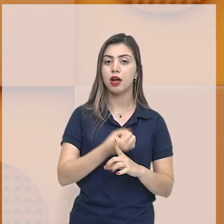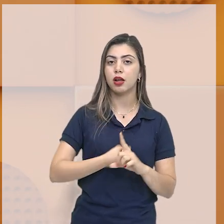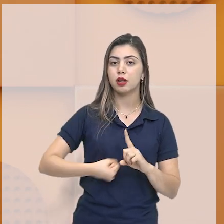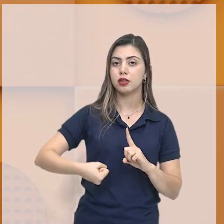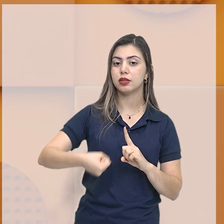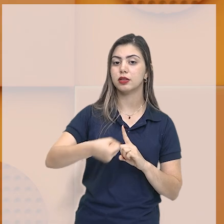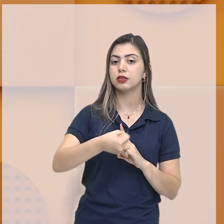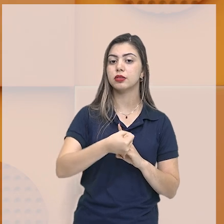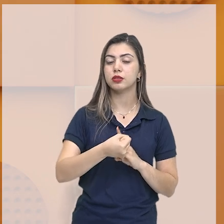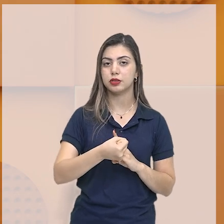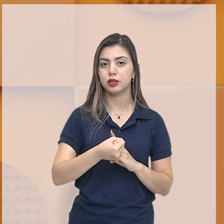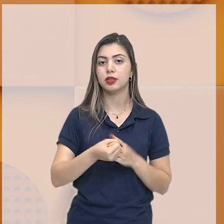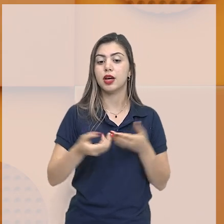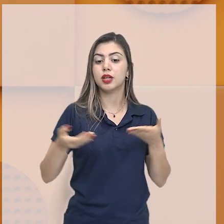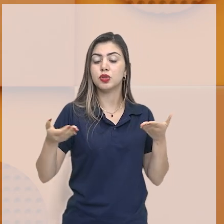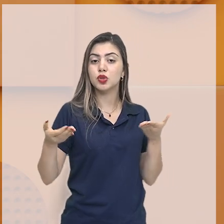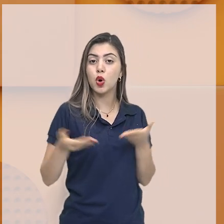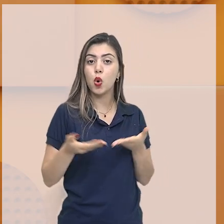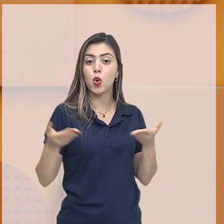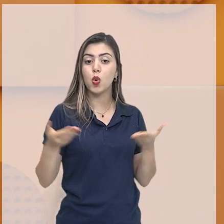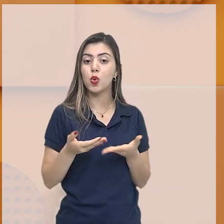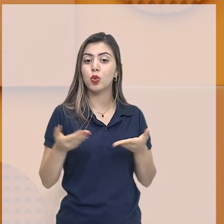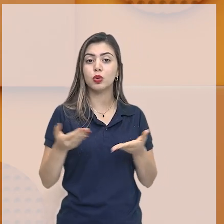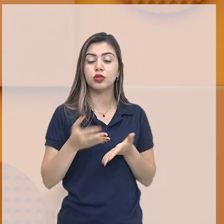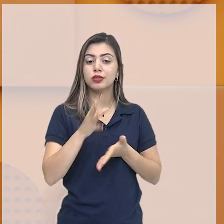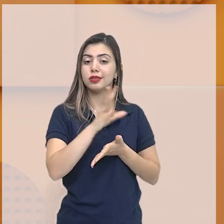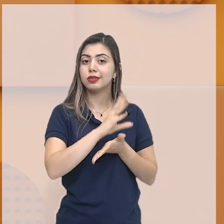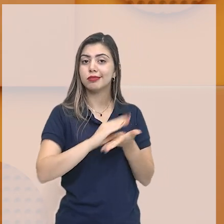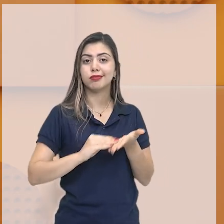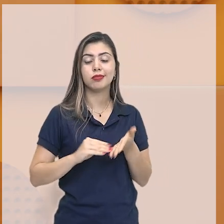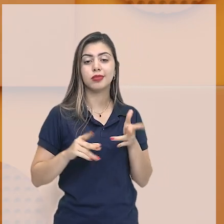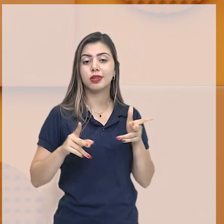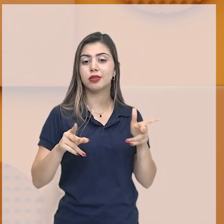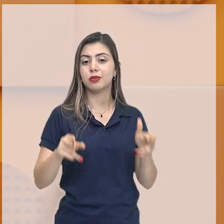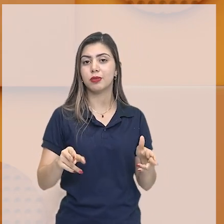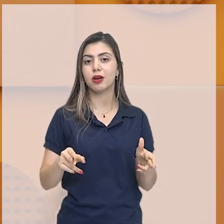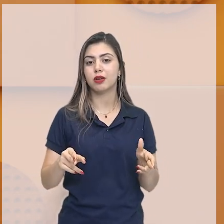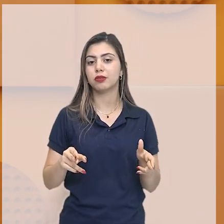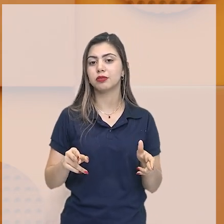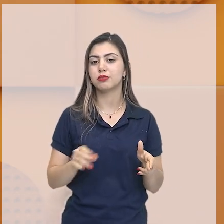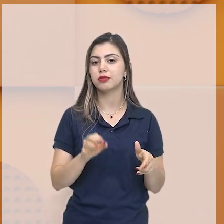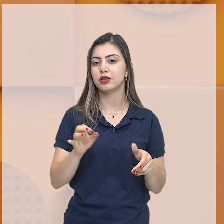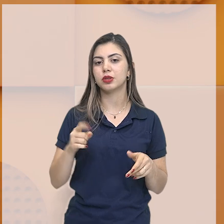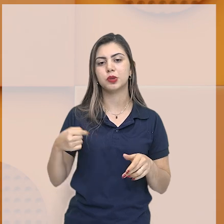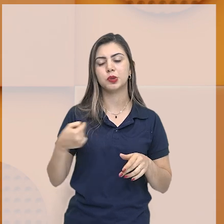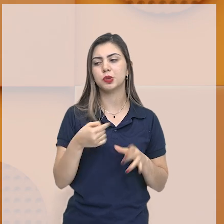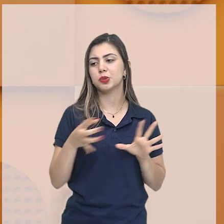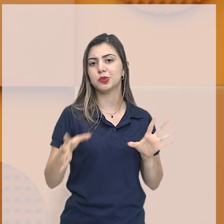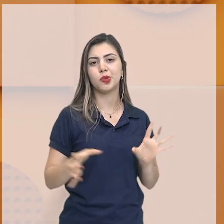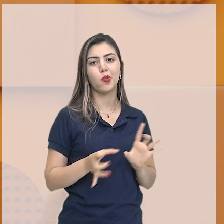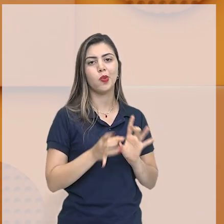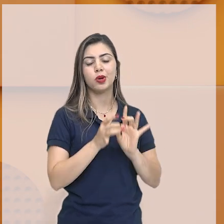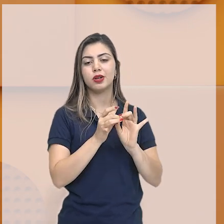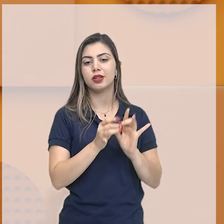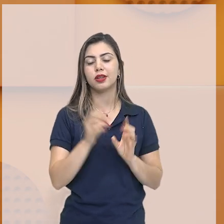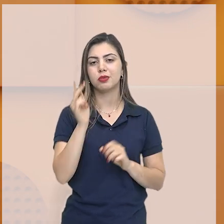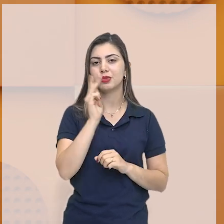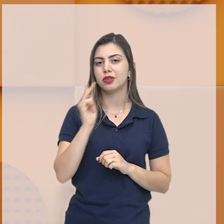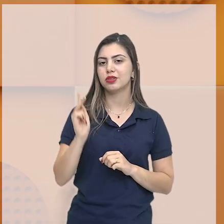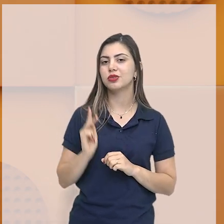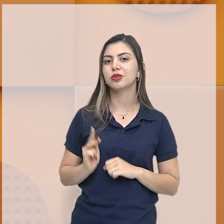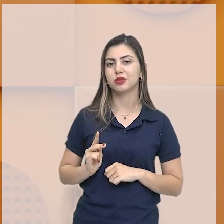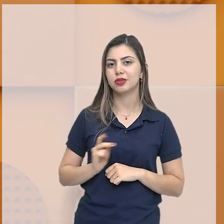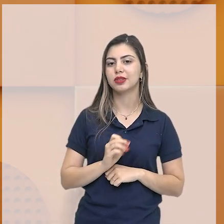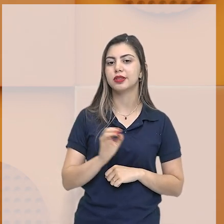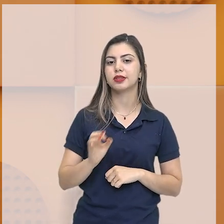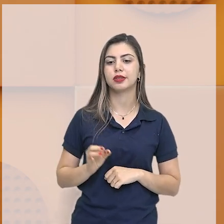sociedade atual ainda está firmemente conectada para com esses